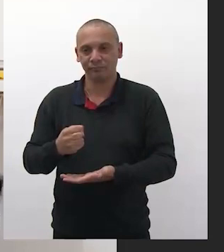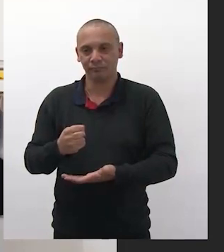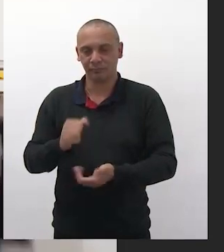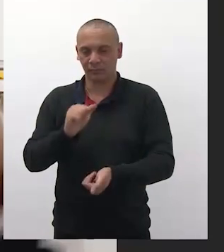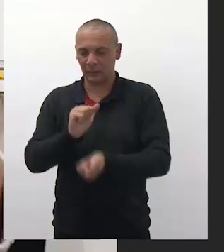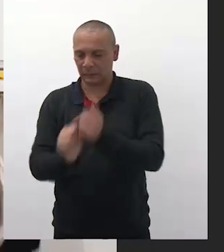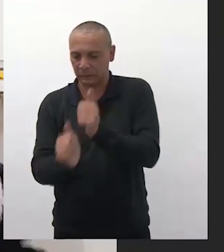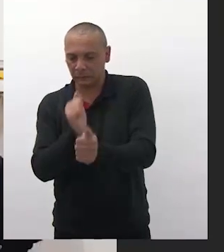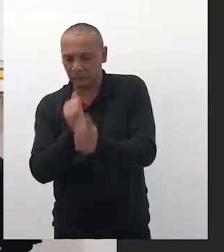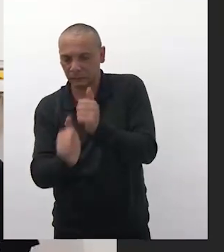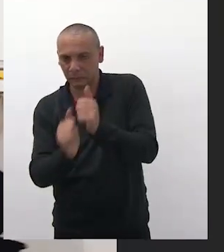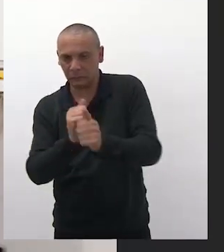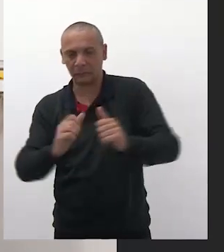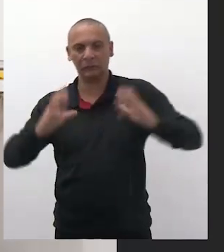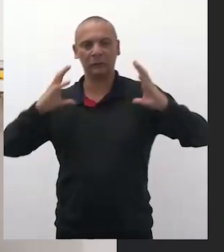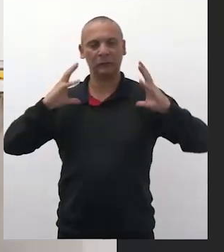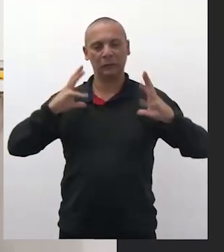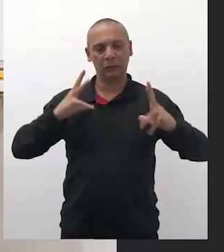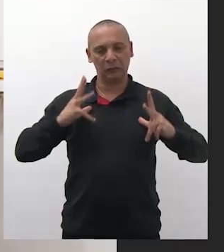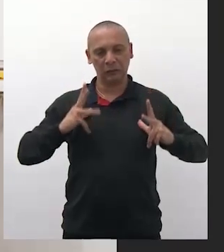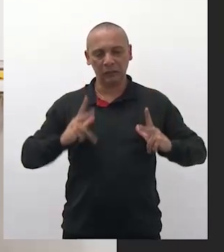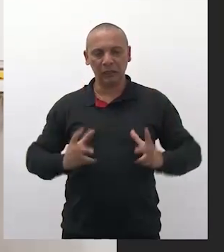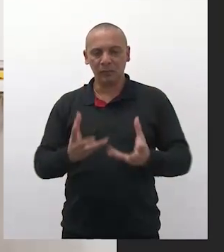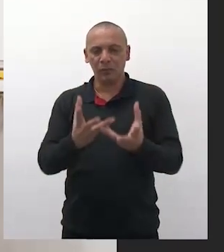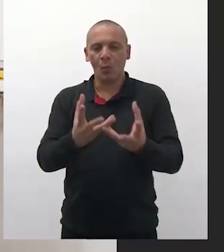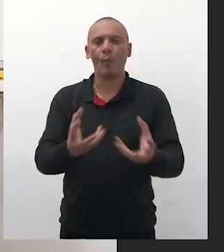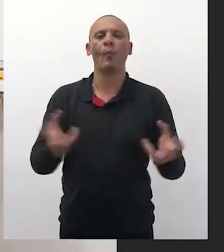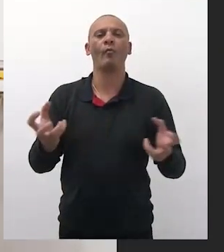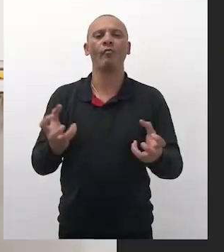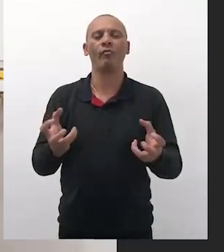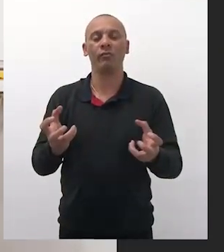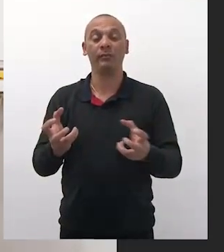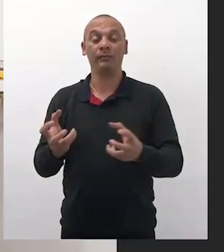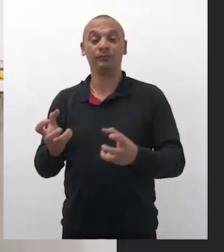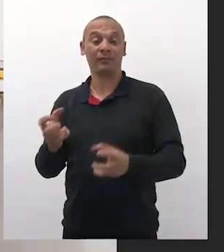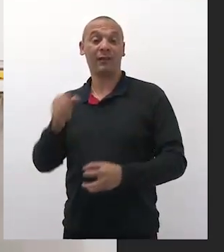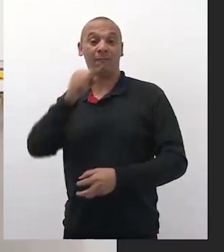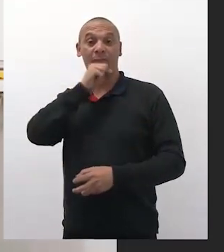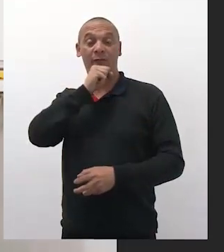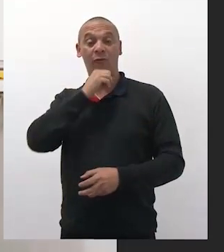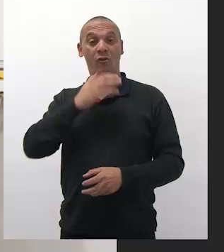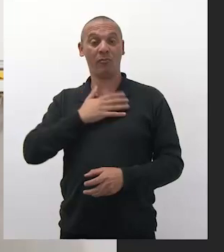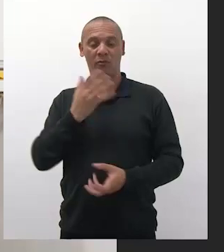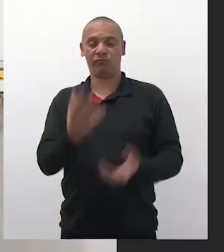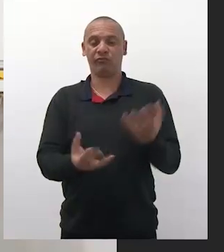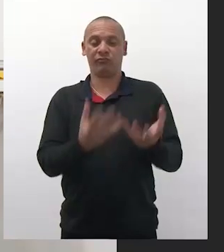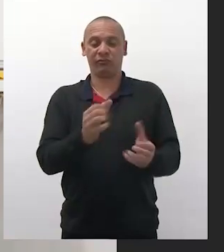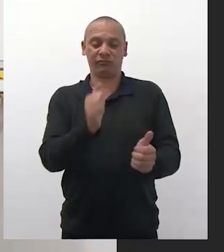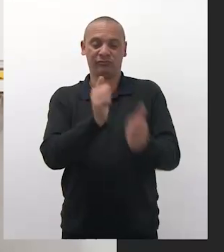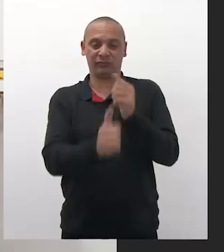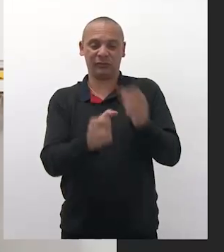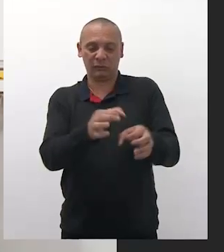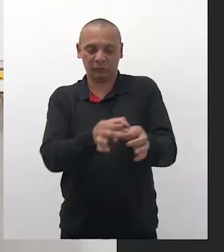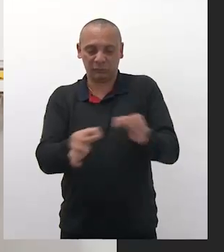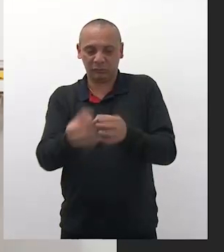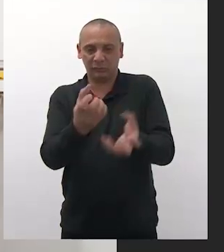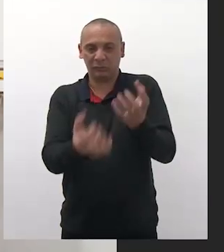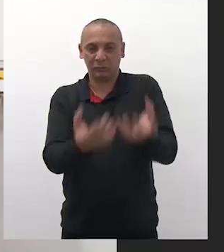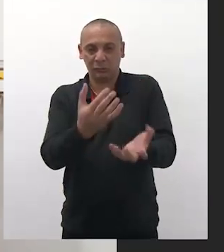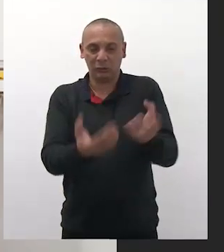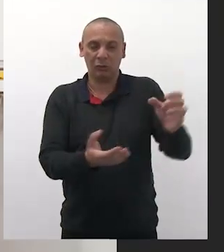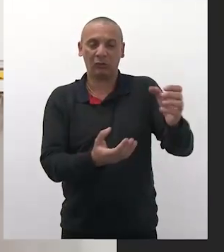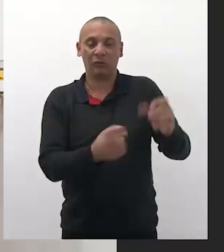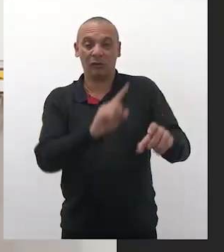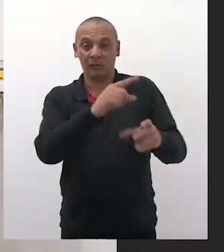limpavam, secavam, fazia todo o processo e ele torrava o próprio café no fogão a lenha